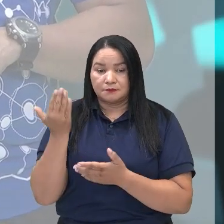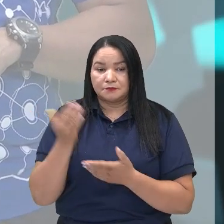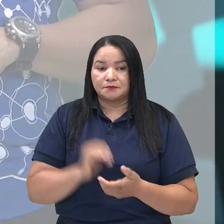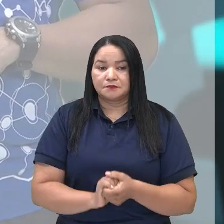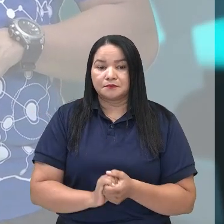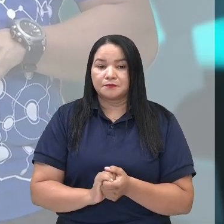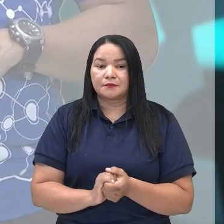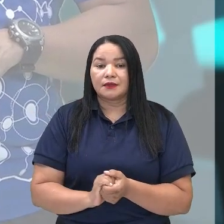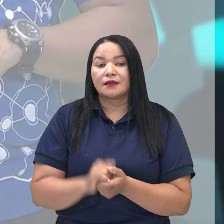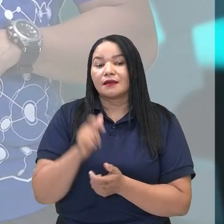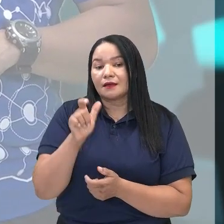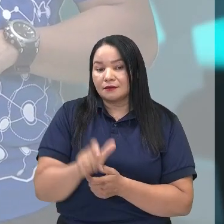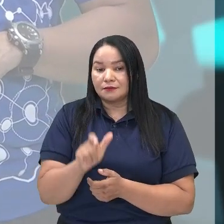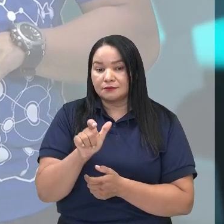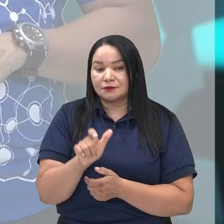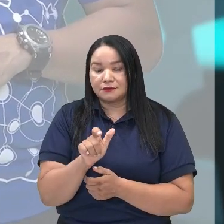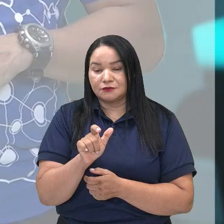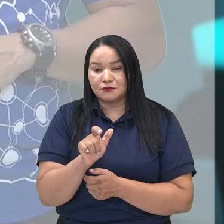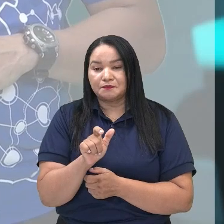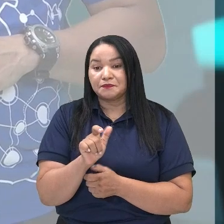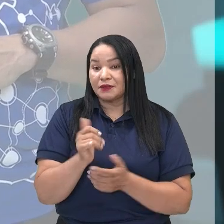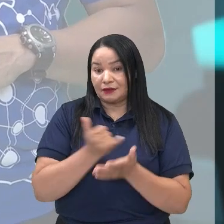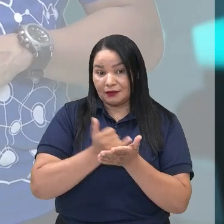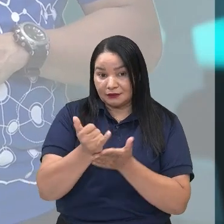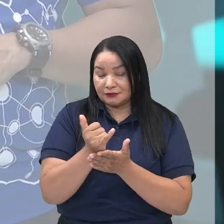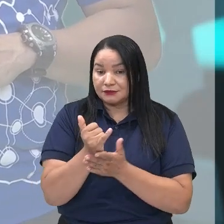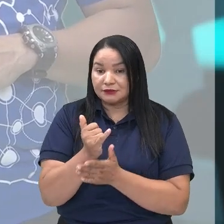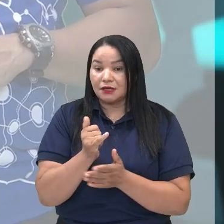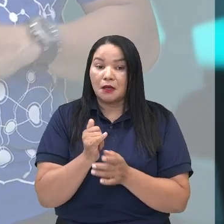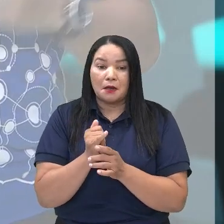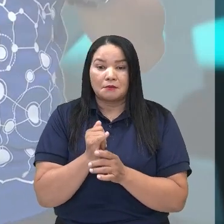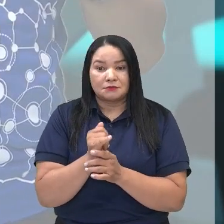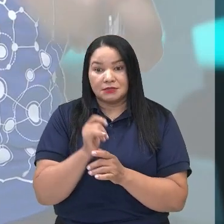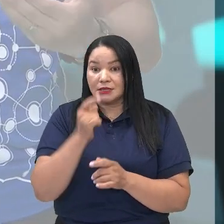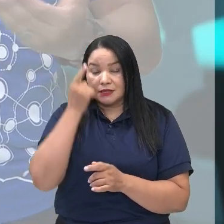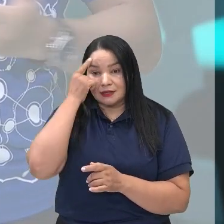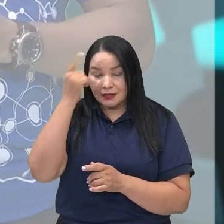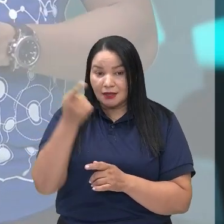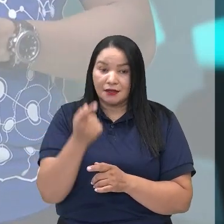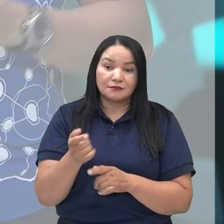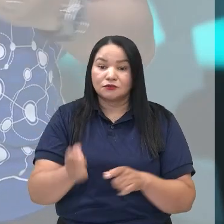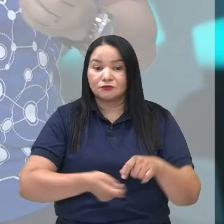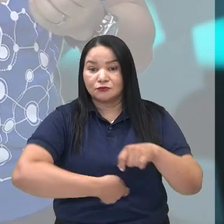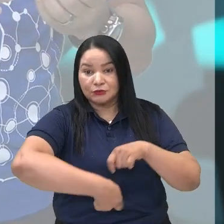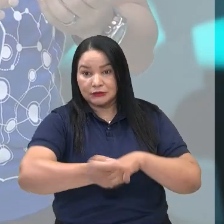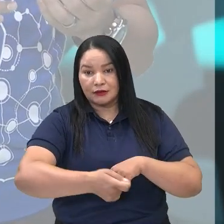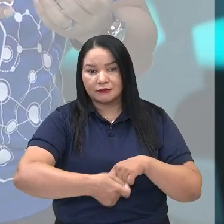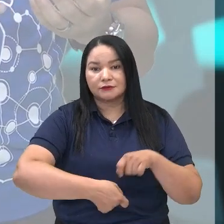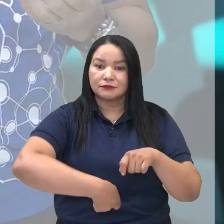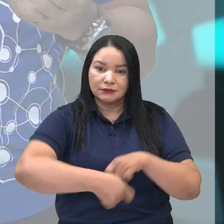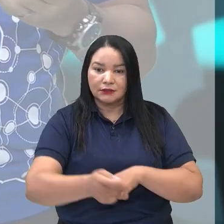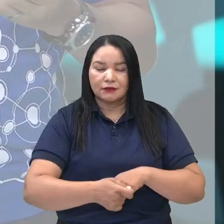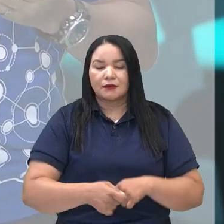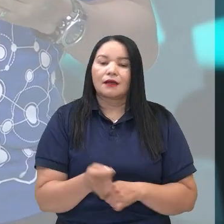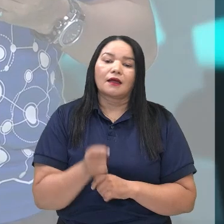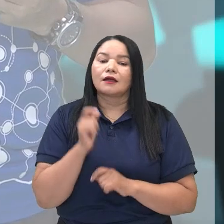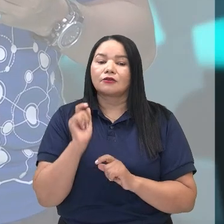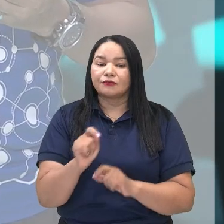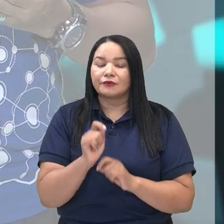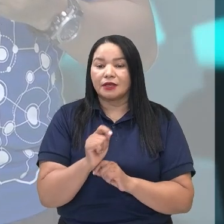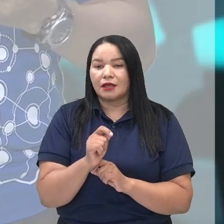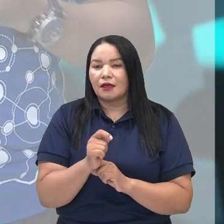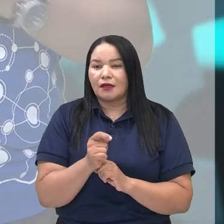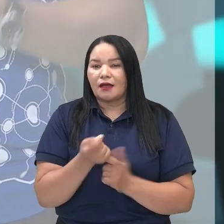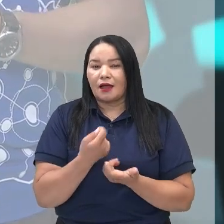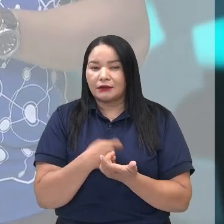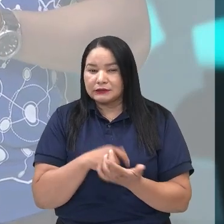o servidor, né, quando aquele que vai iniciar o jogo, vai fazer o saque, lembrem sempre de serviço como o saque, ele consegue acertar